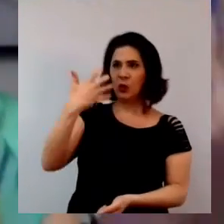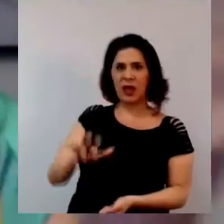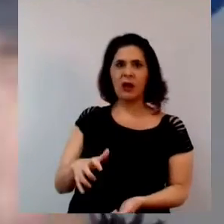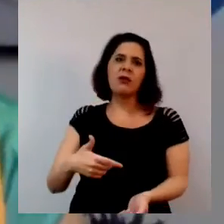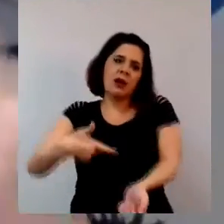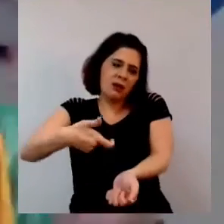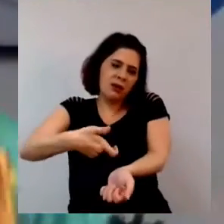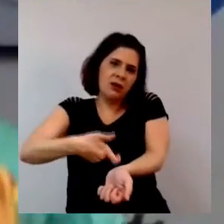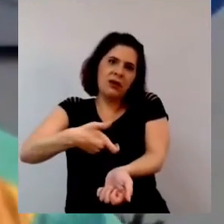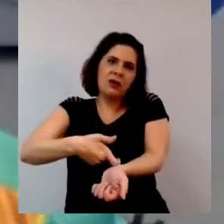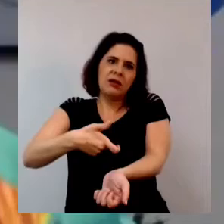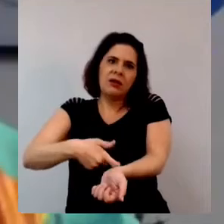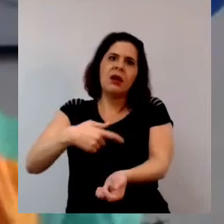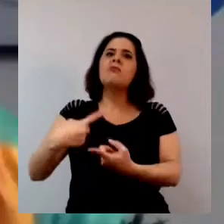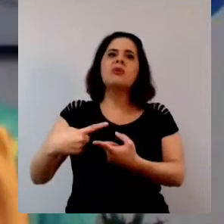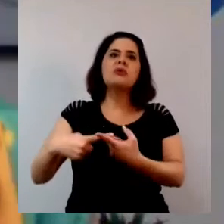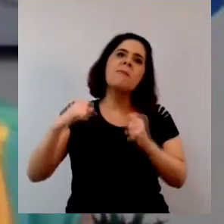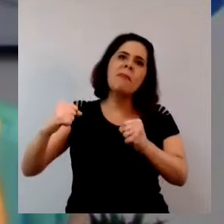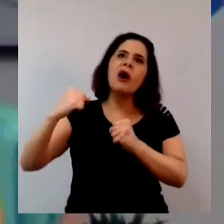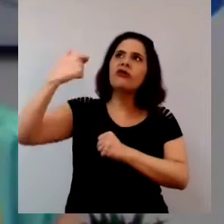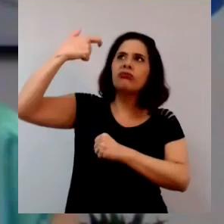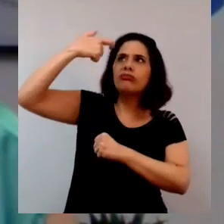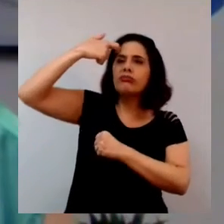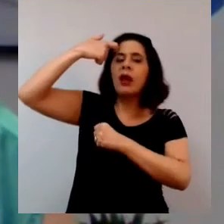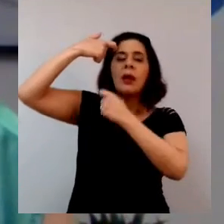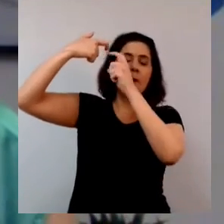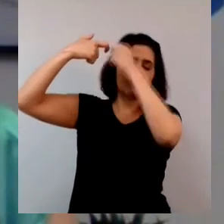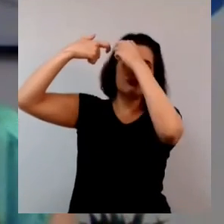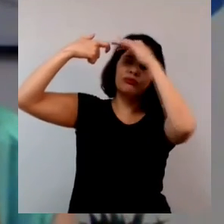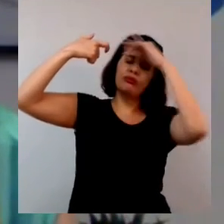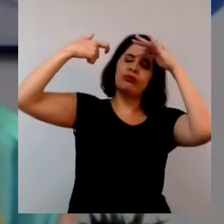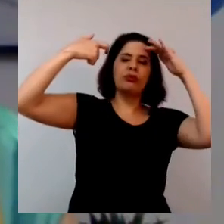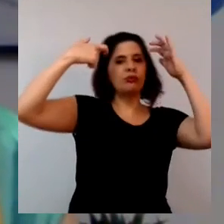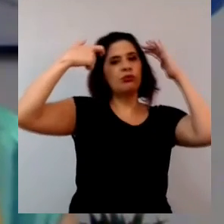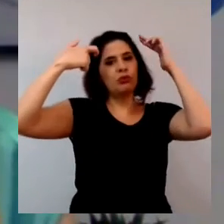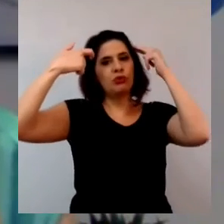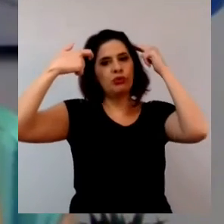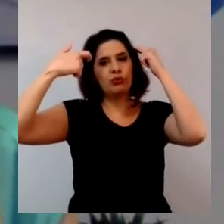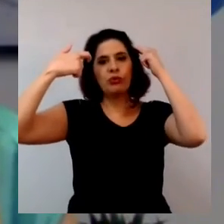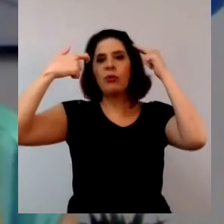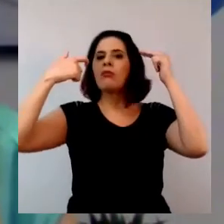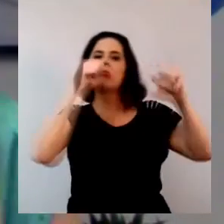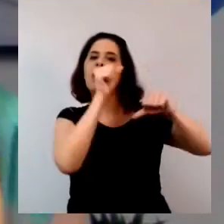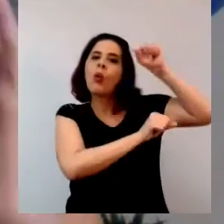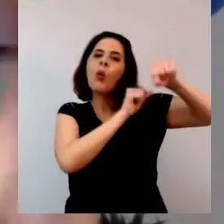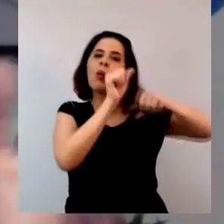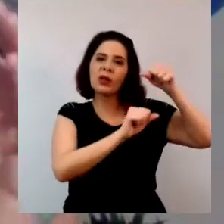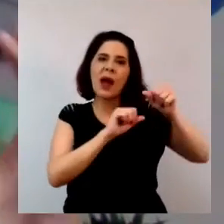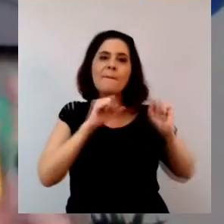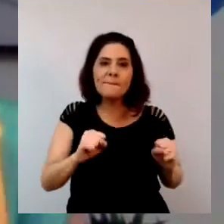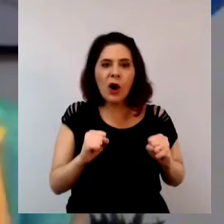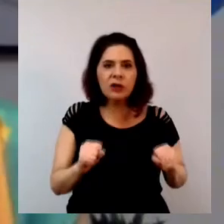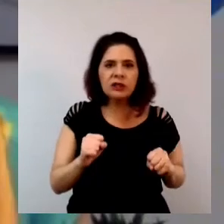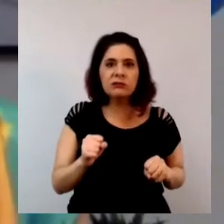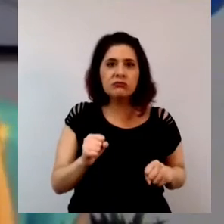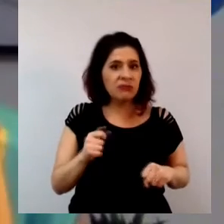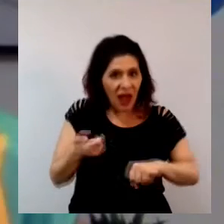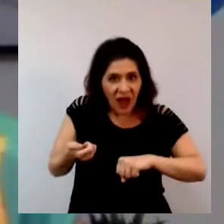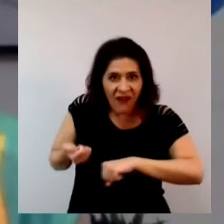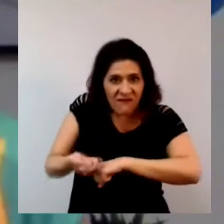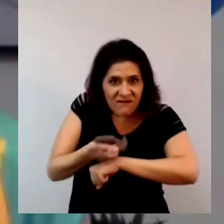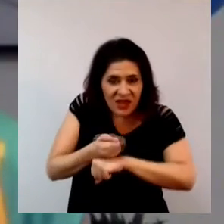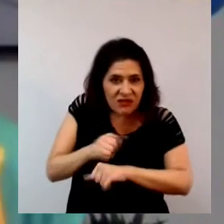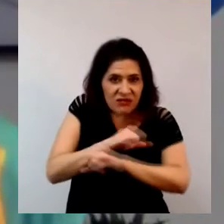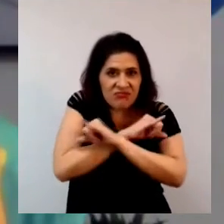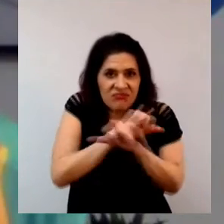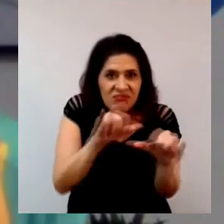raios, gama, sei lá o que ele faz, que vão mexer na sua glândula pineal, que ninguém sabe muito bem o que é. Mas isso é